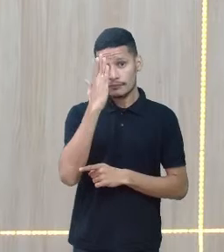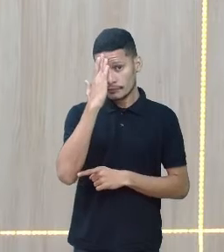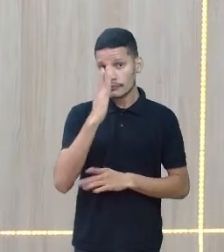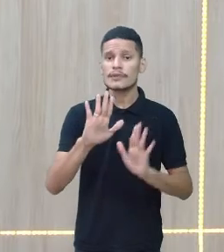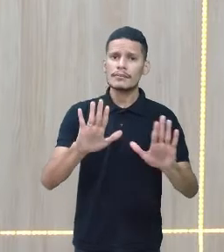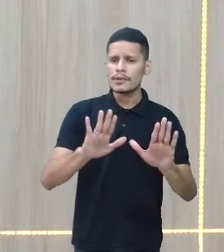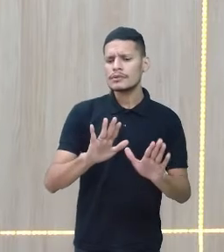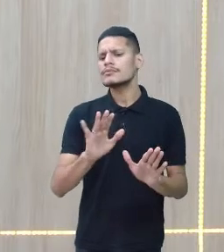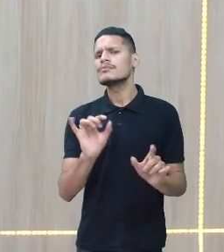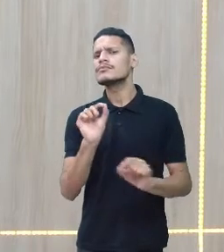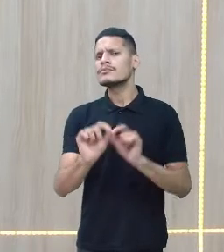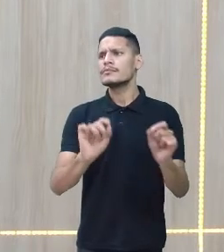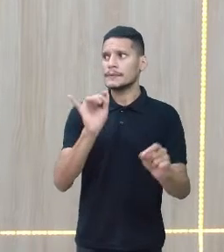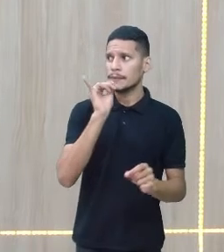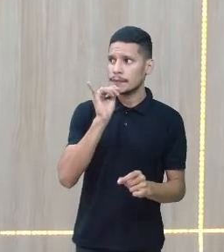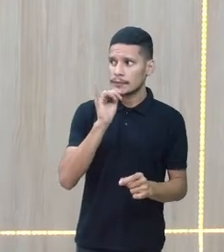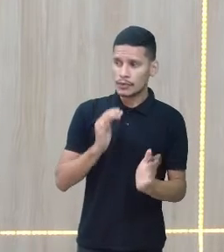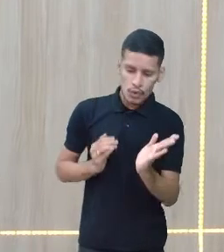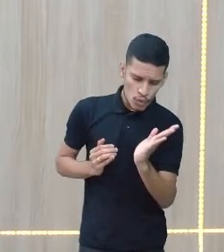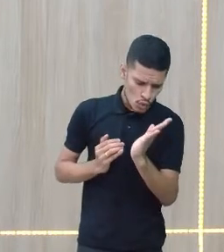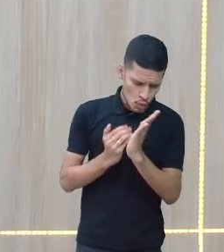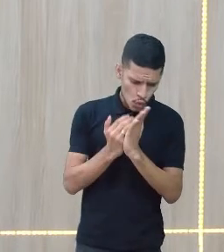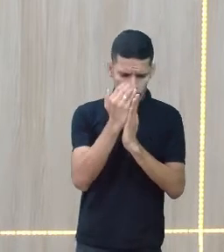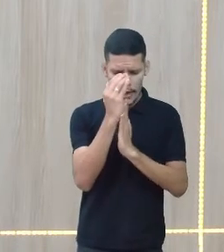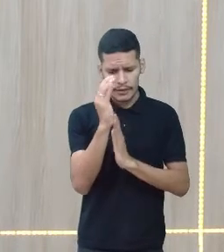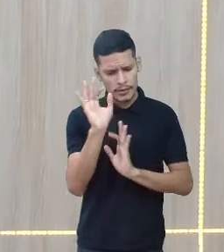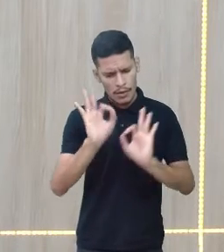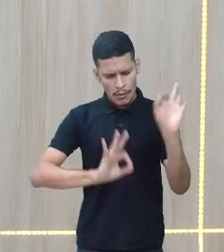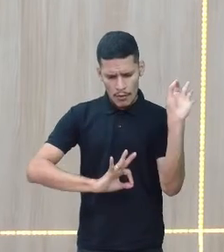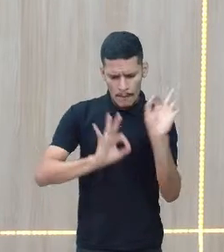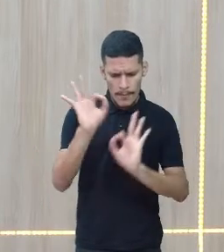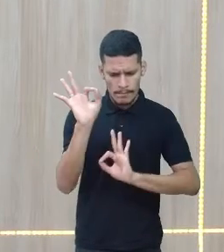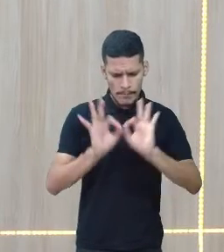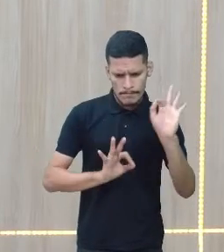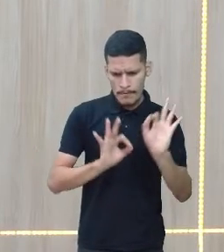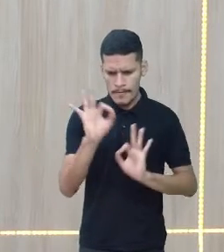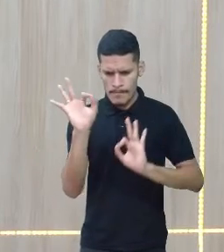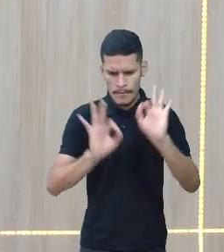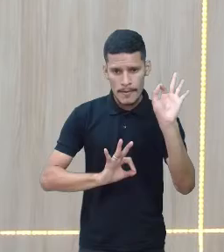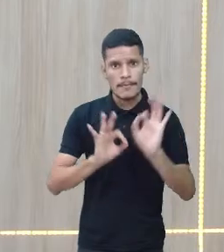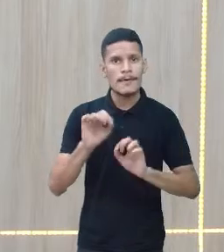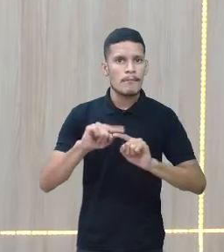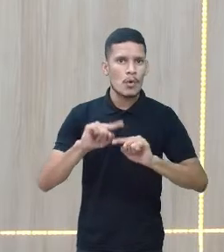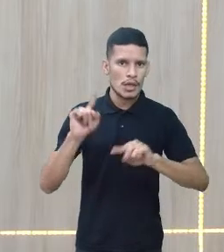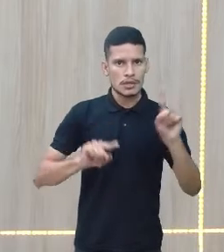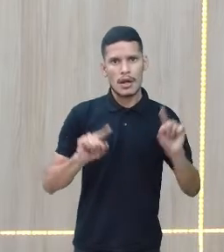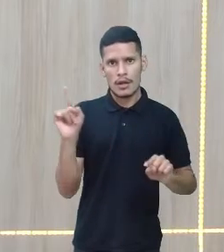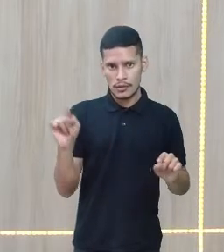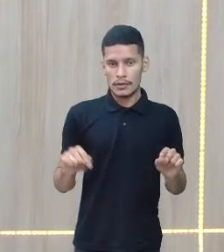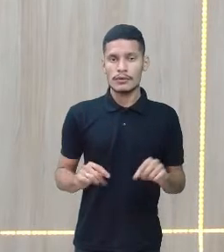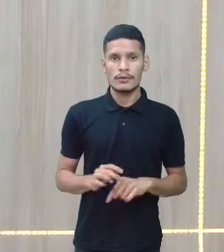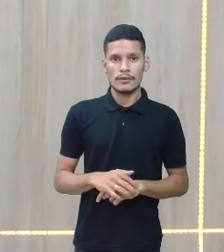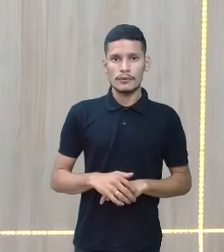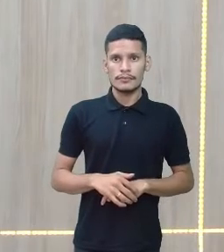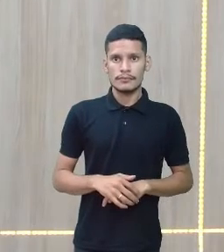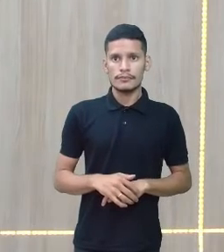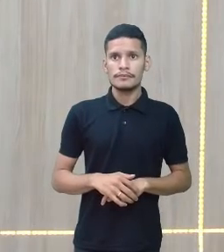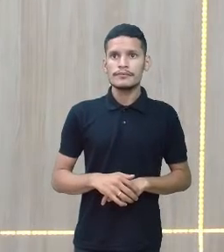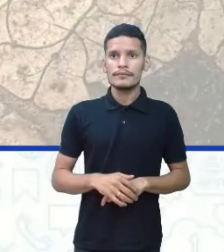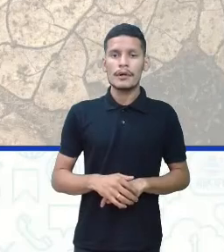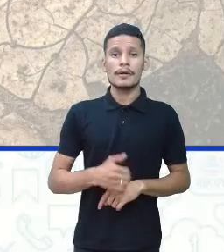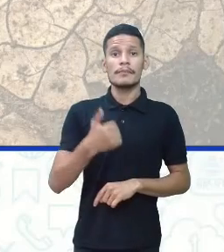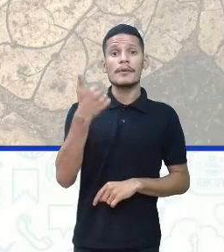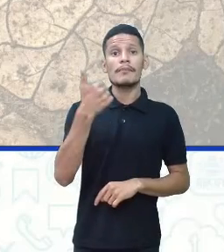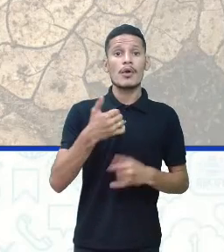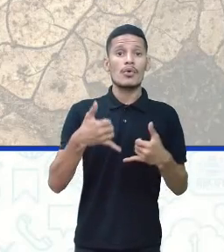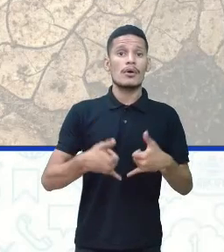gente começa a se apropriar dessa modalidade, né? A primeira